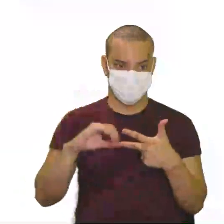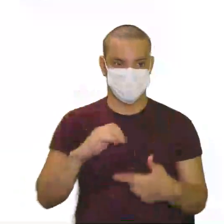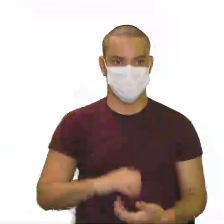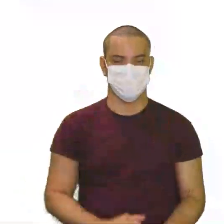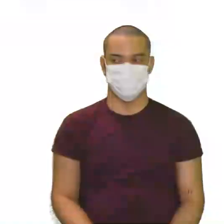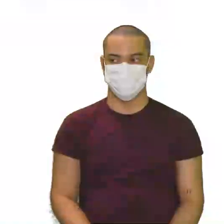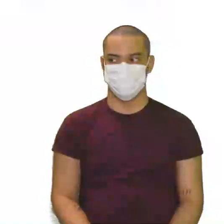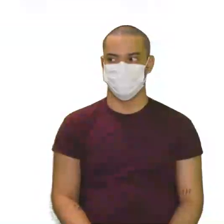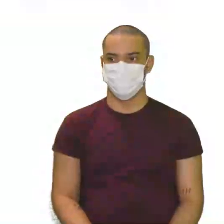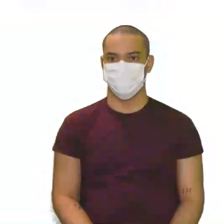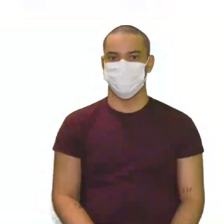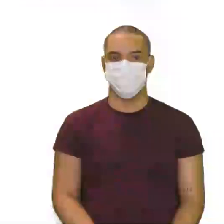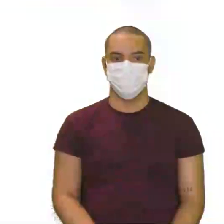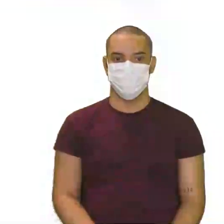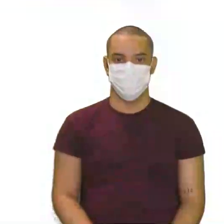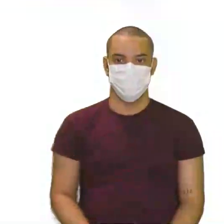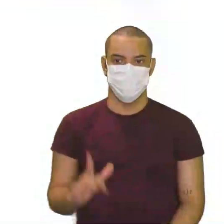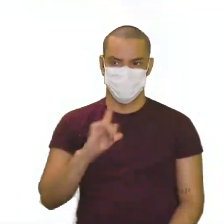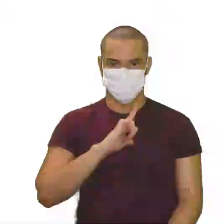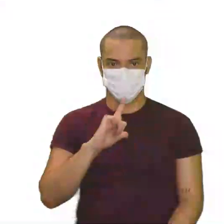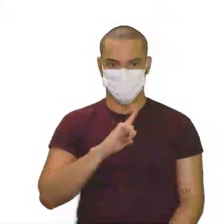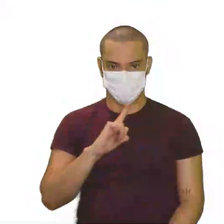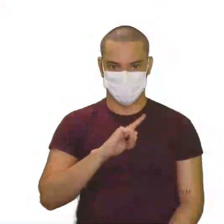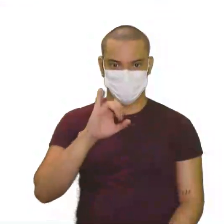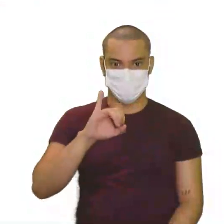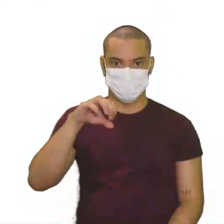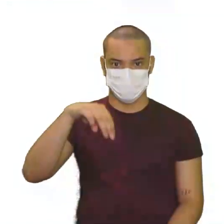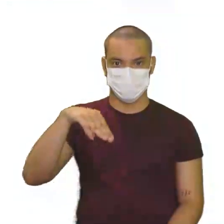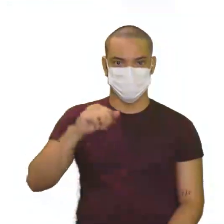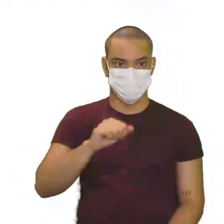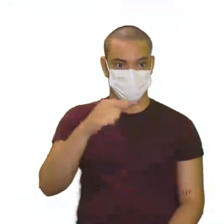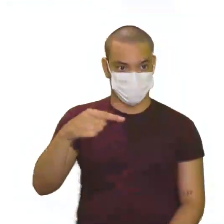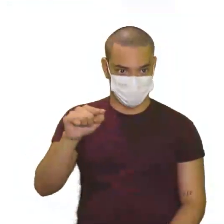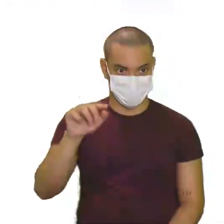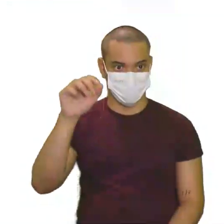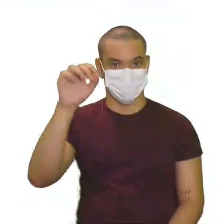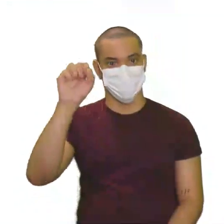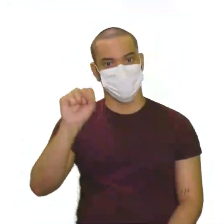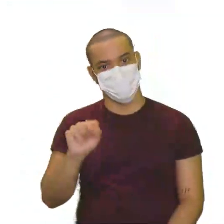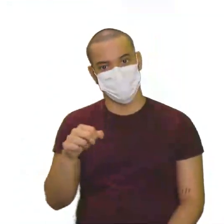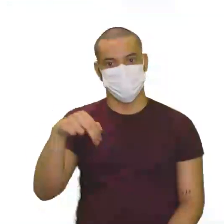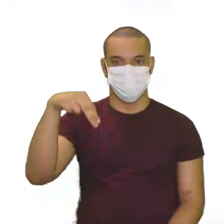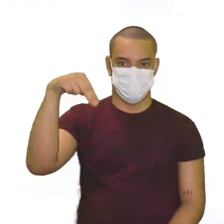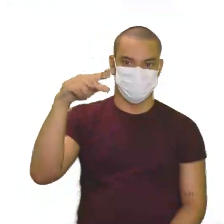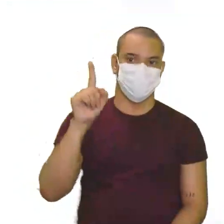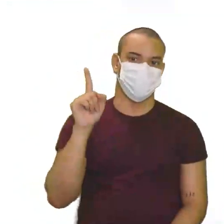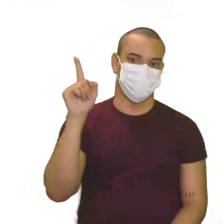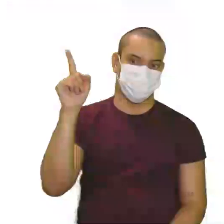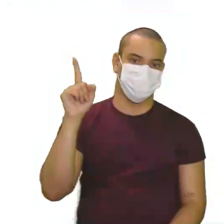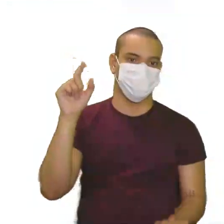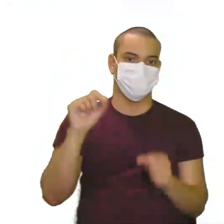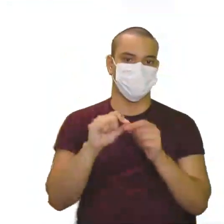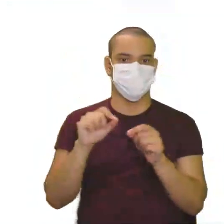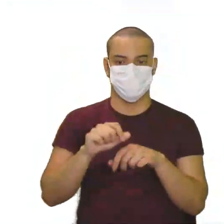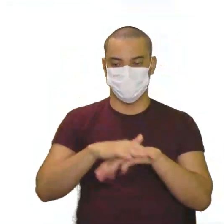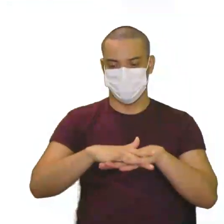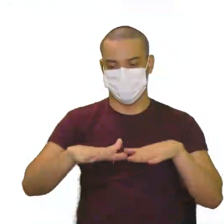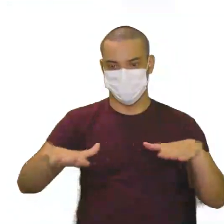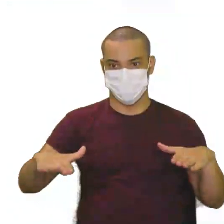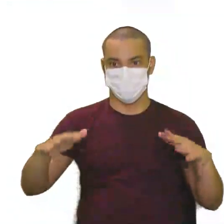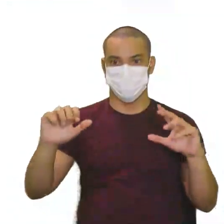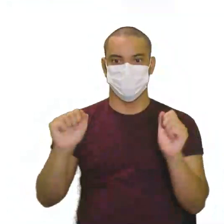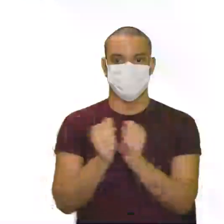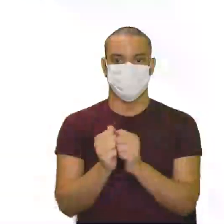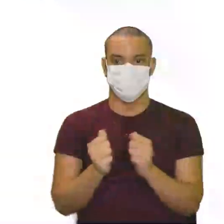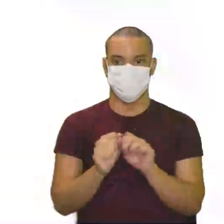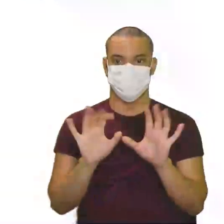cinco um ímã em forma de barra com seus polos norte e sul é colocado sobre uma superfície coberta